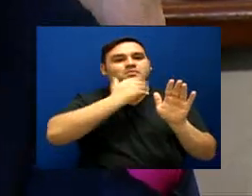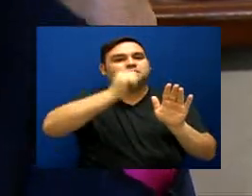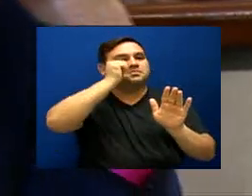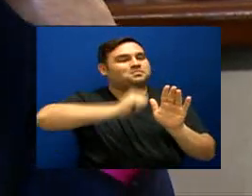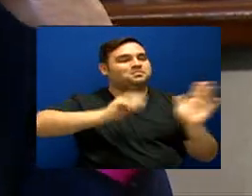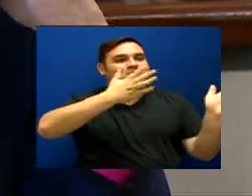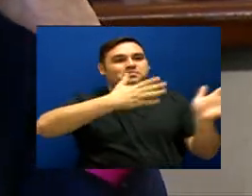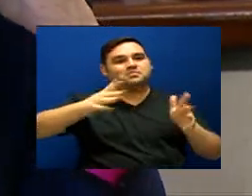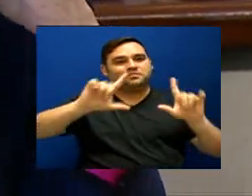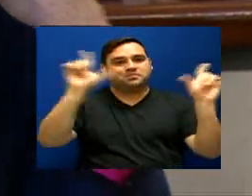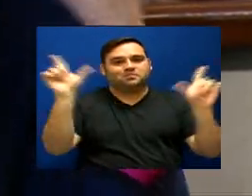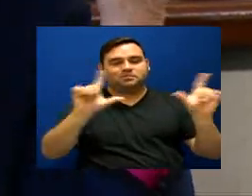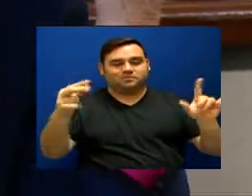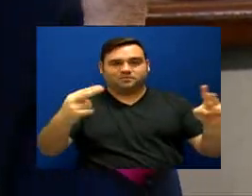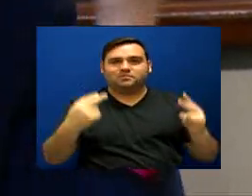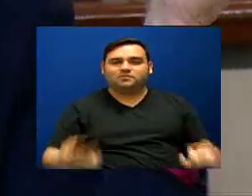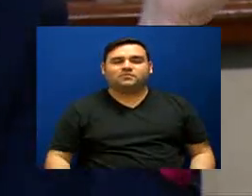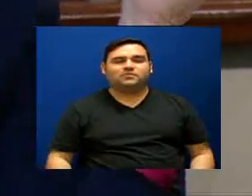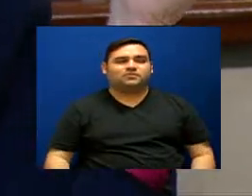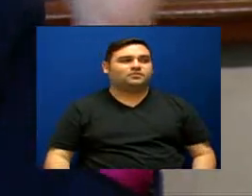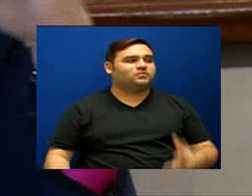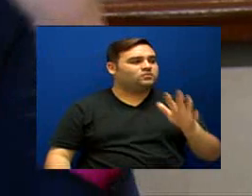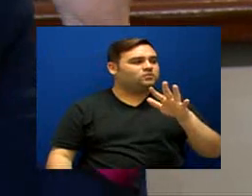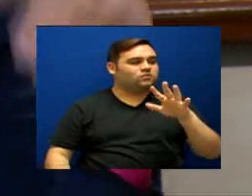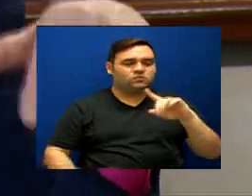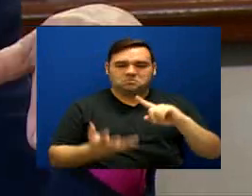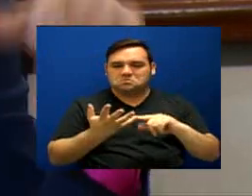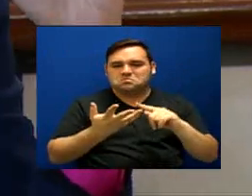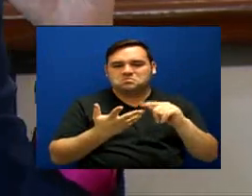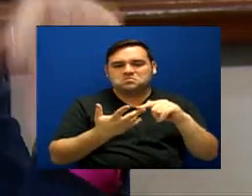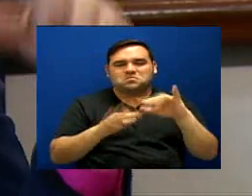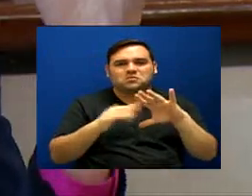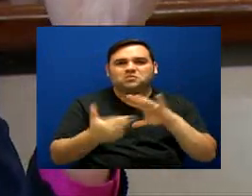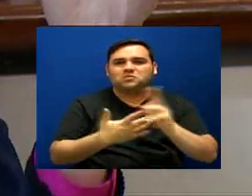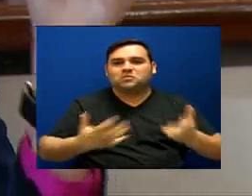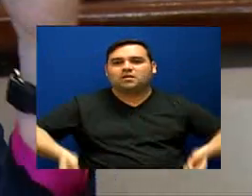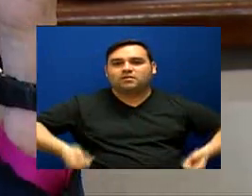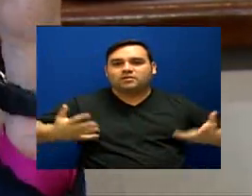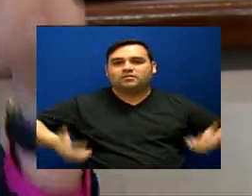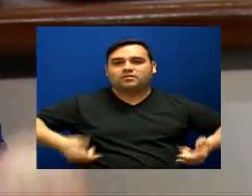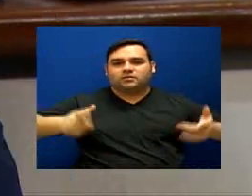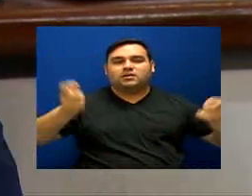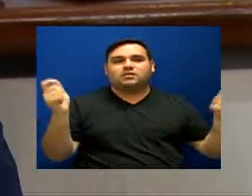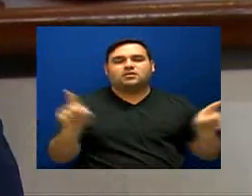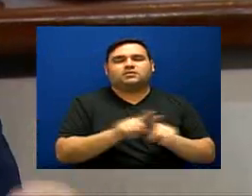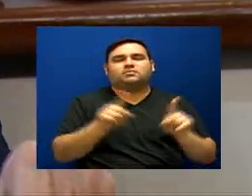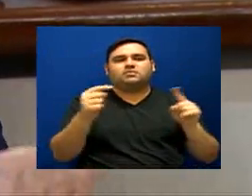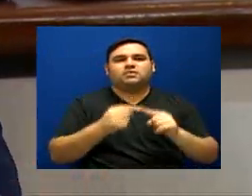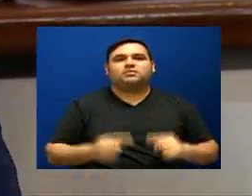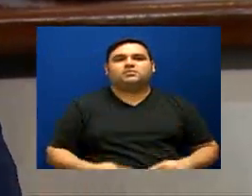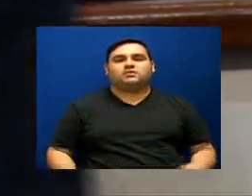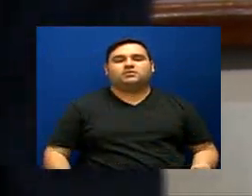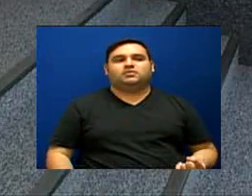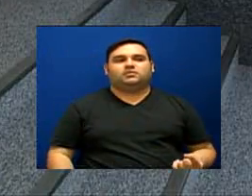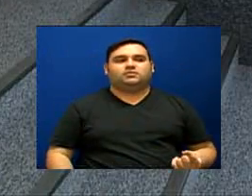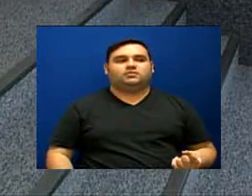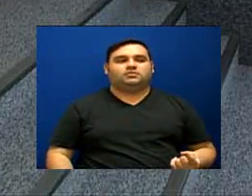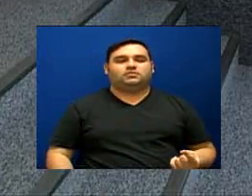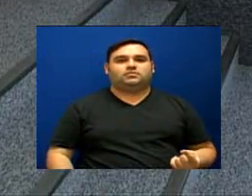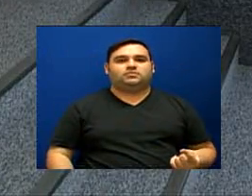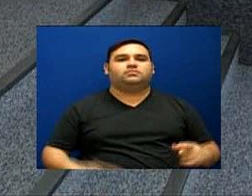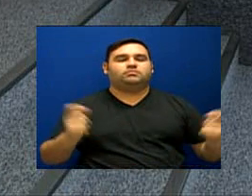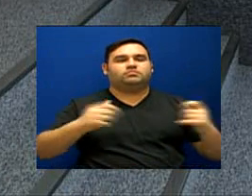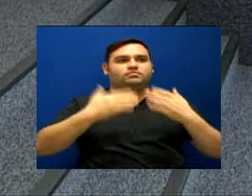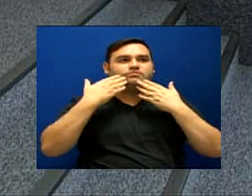nos acompanham aqui. Tudo pode ser... Todos os gastos da Câmara foram implantados...